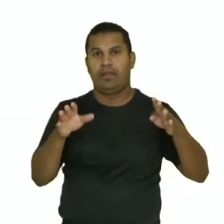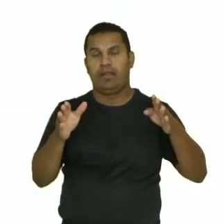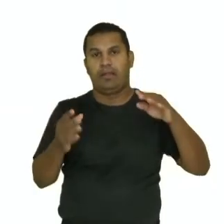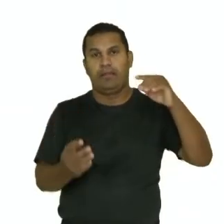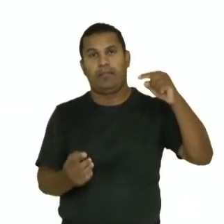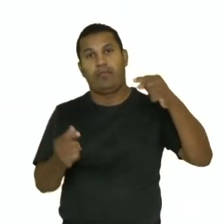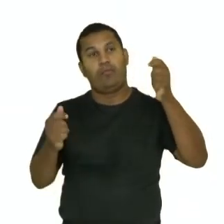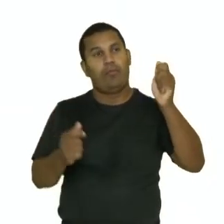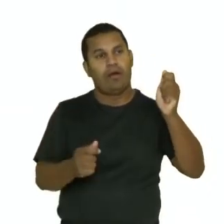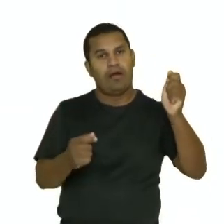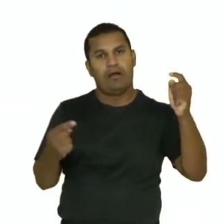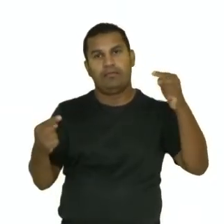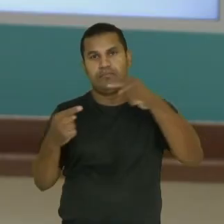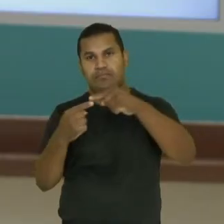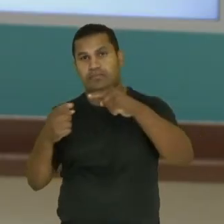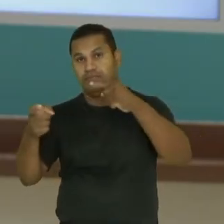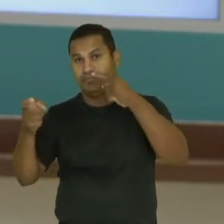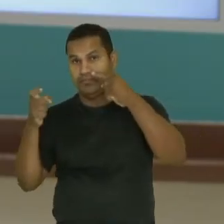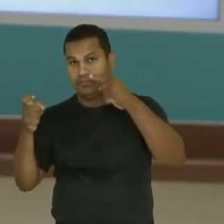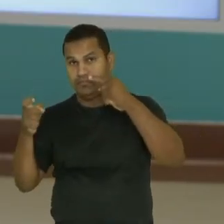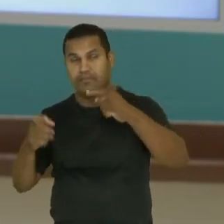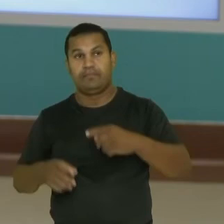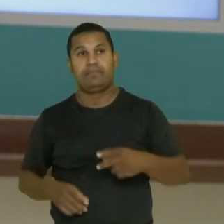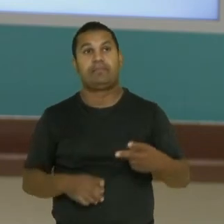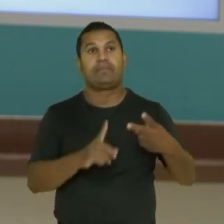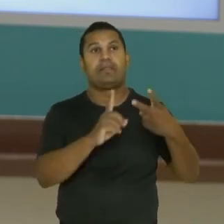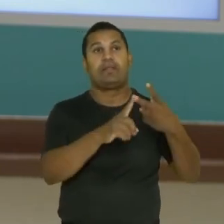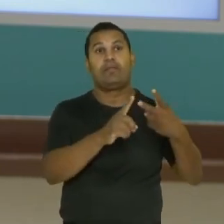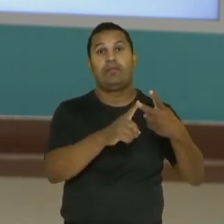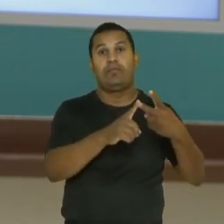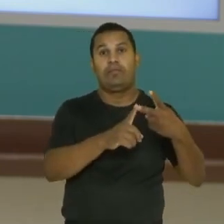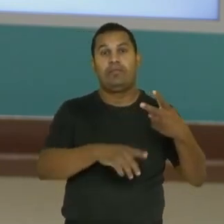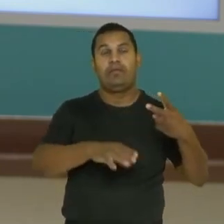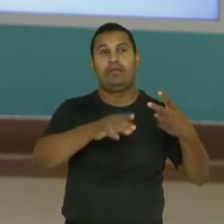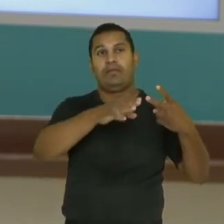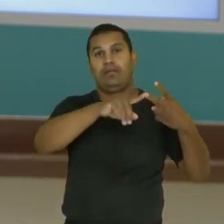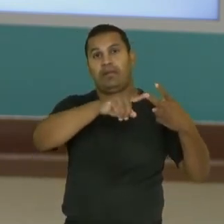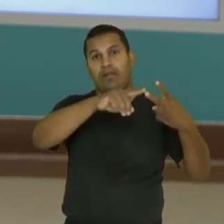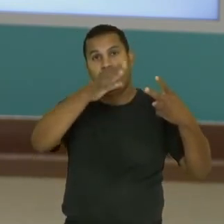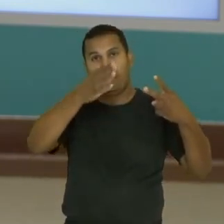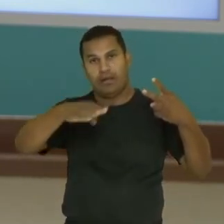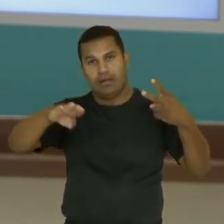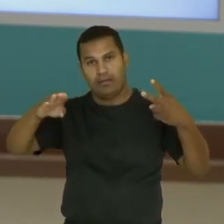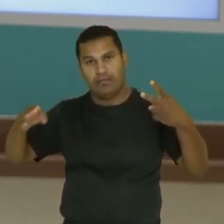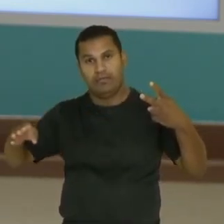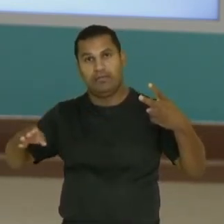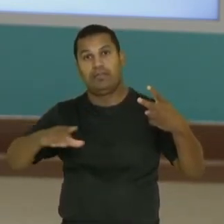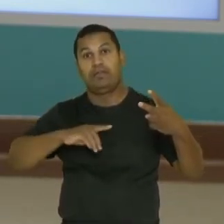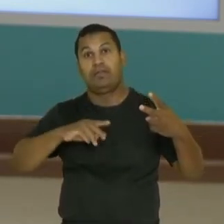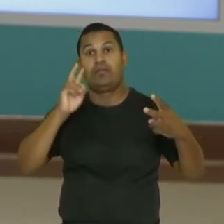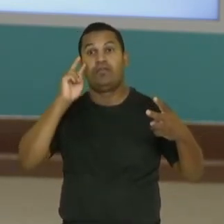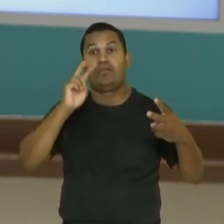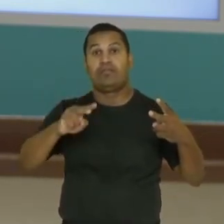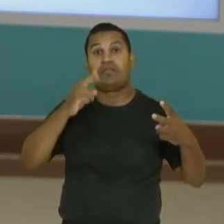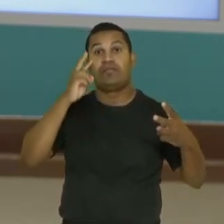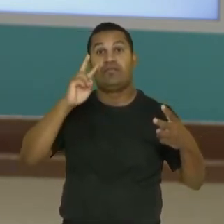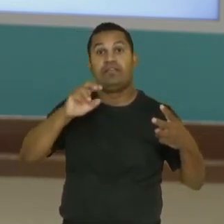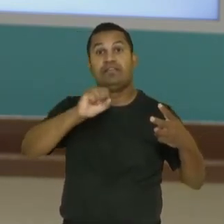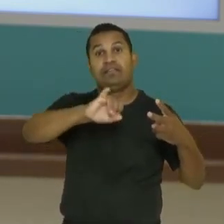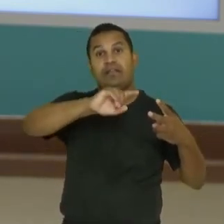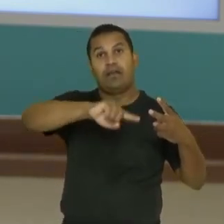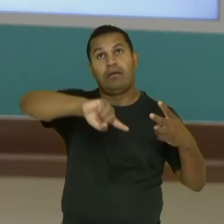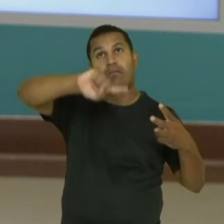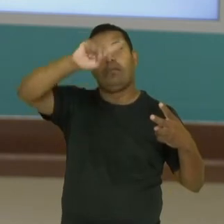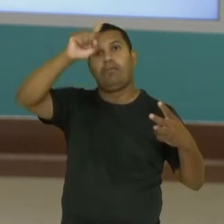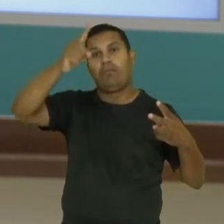dar a amplitude dessa curva, ou seja, dessa imagem. O c ele altera o